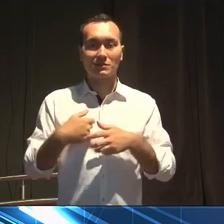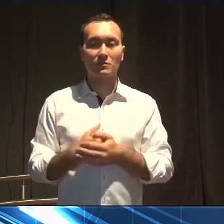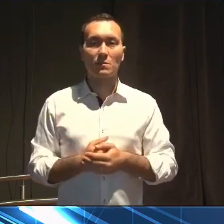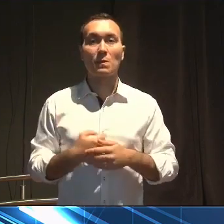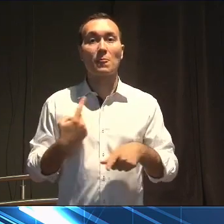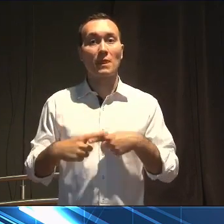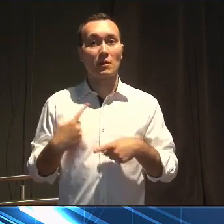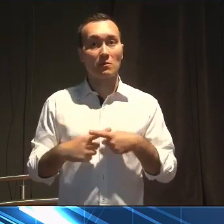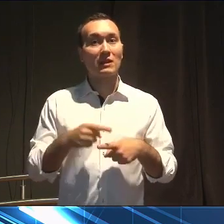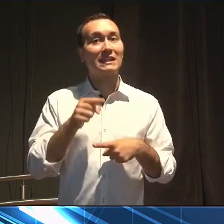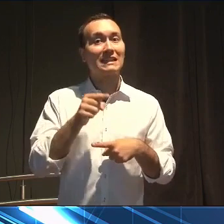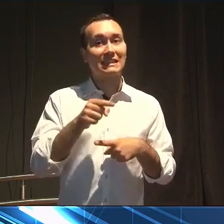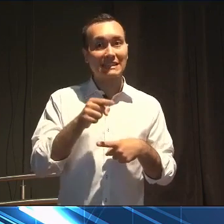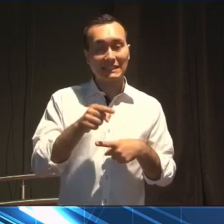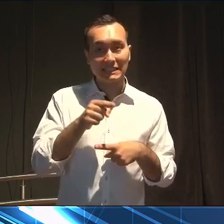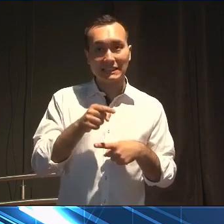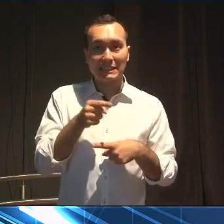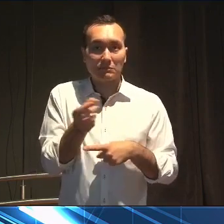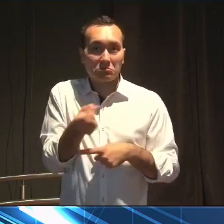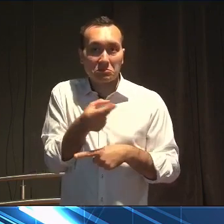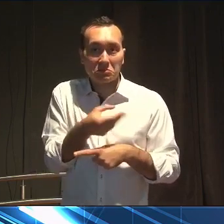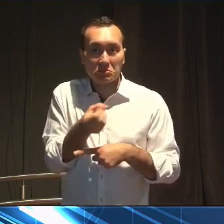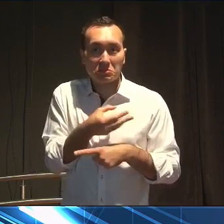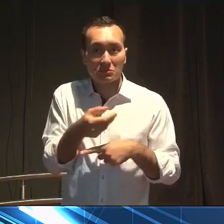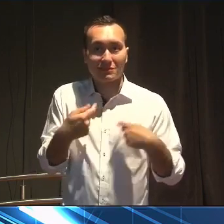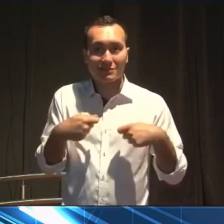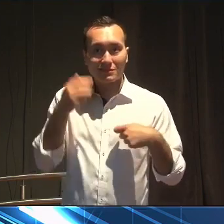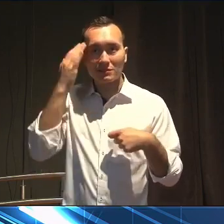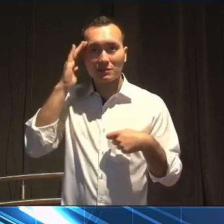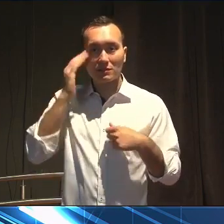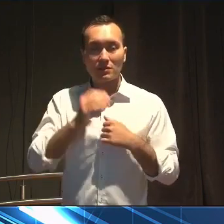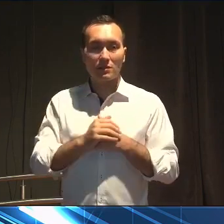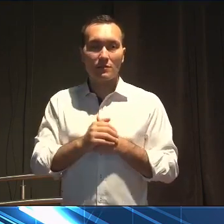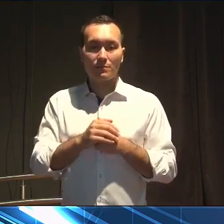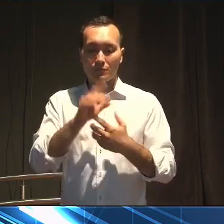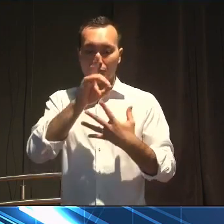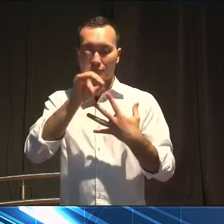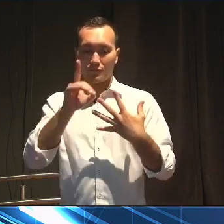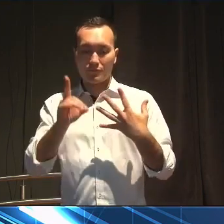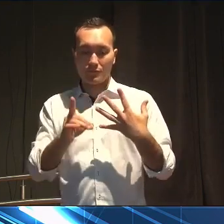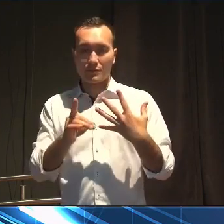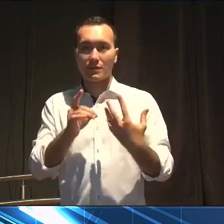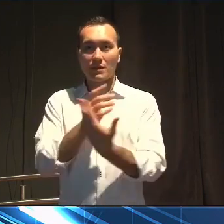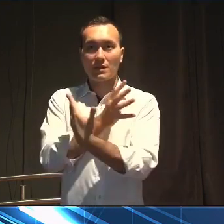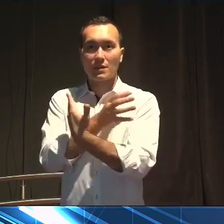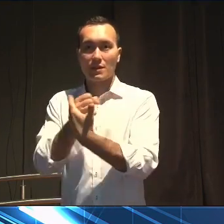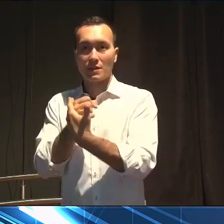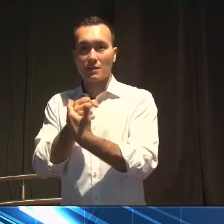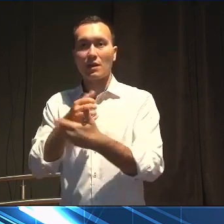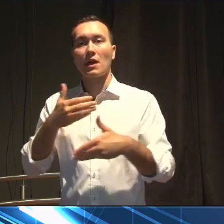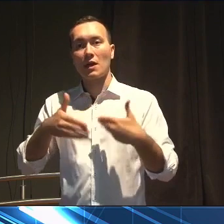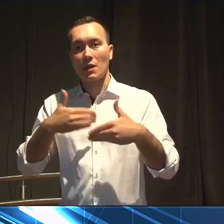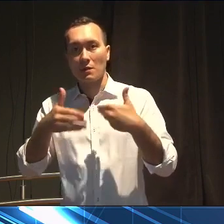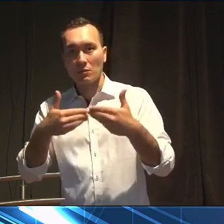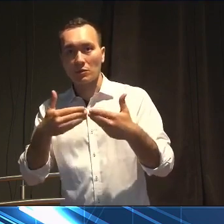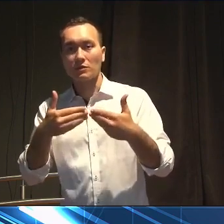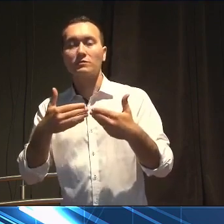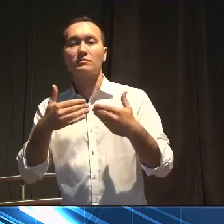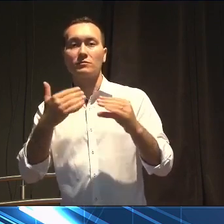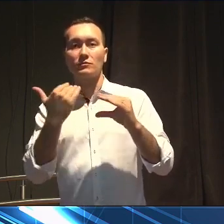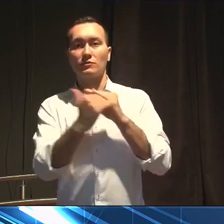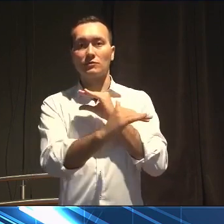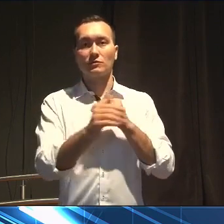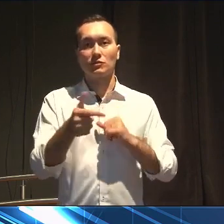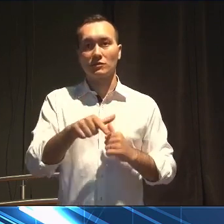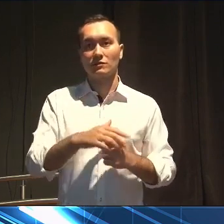na performance da minha solução é tirar o dado do host e depois devolver. Isso toma 30, 40% do